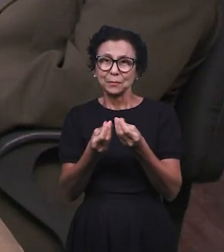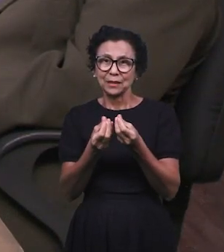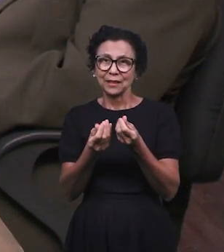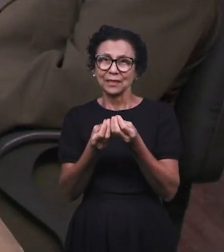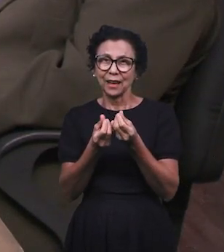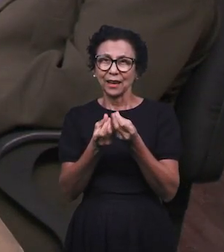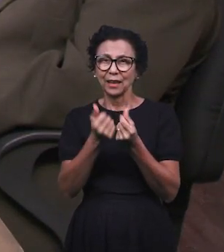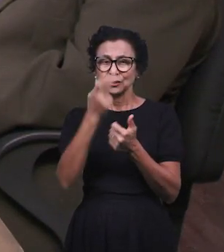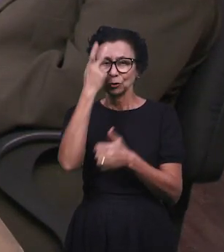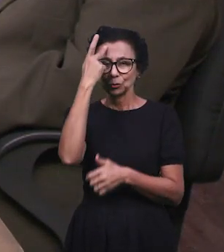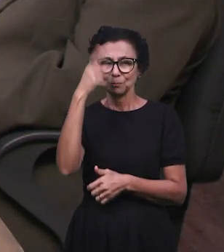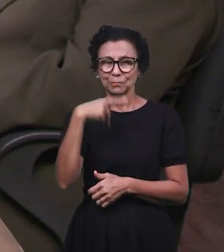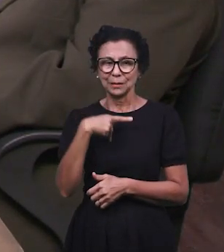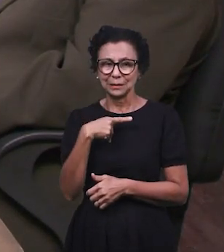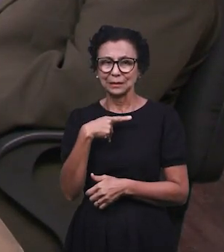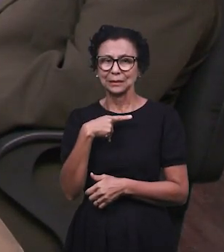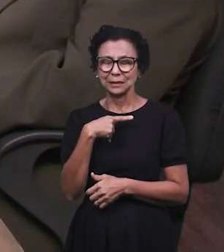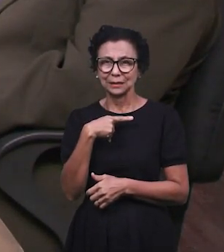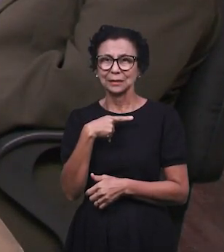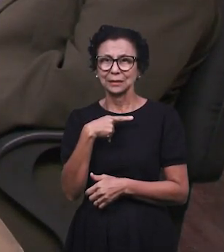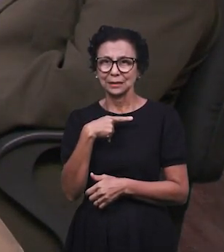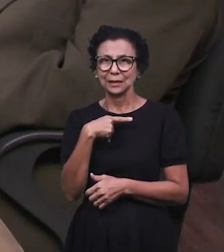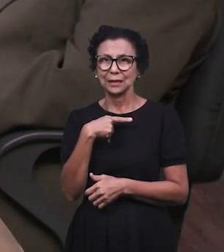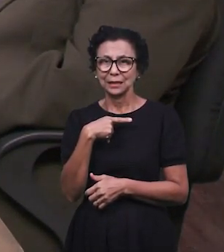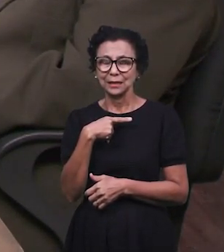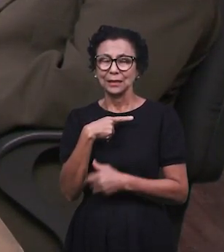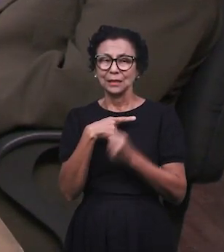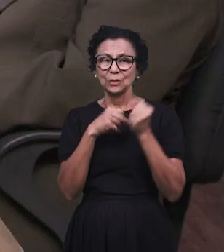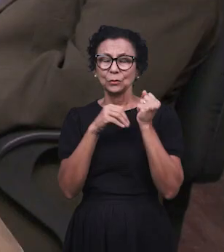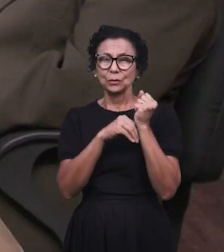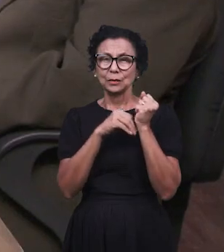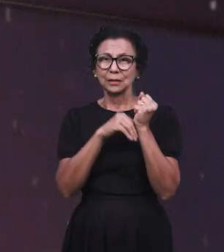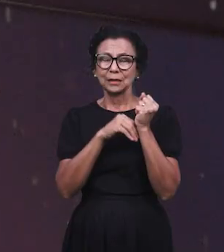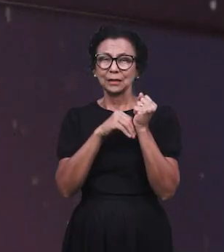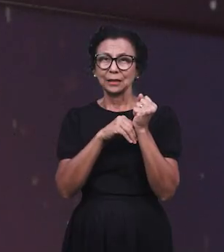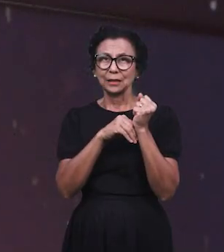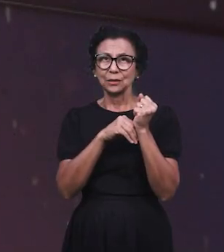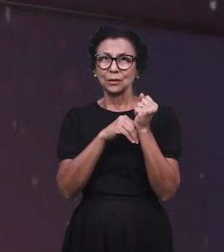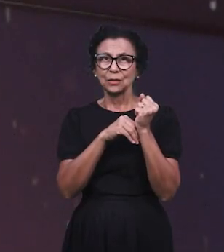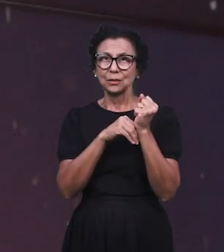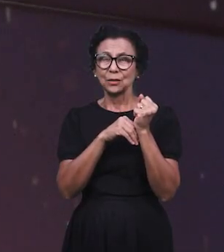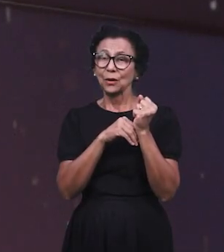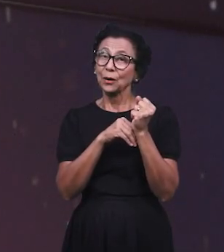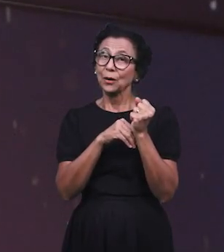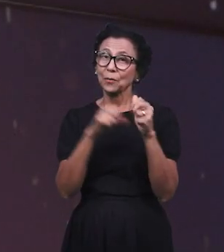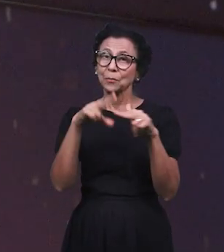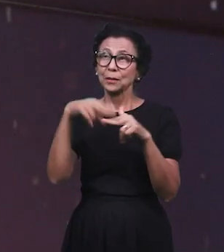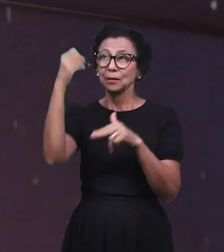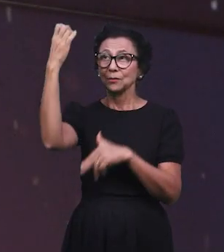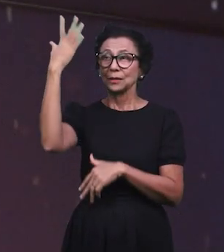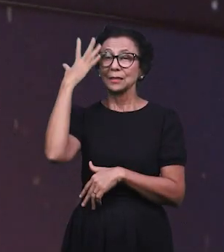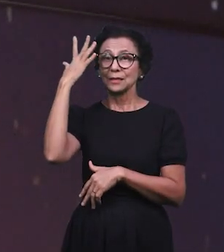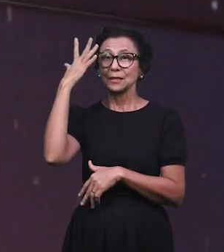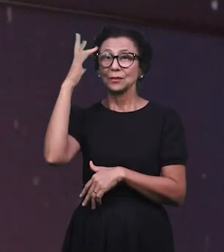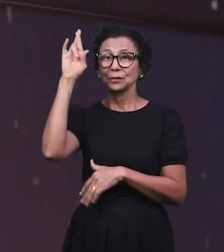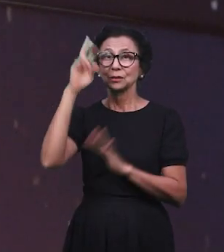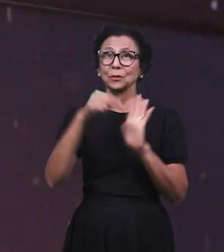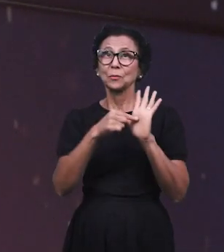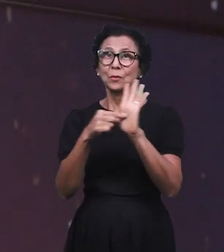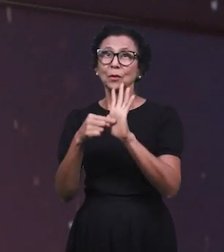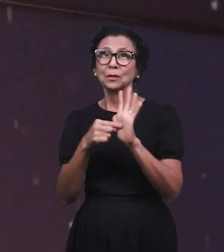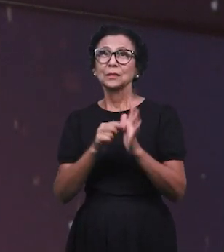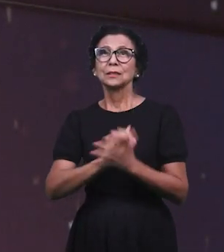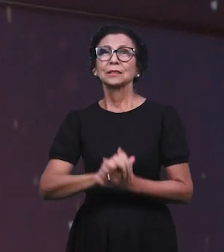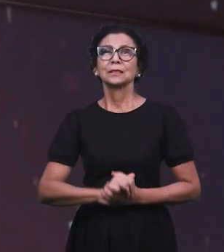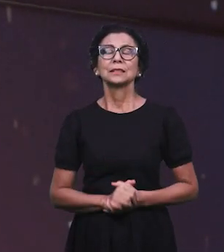das 4 medidas. Eu Sim. preciso alcançar o que está na 5ª Glória a medida, Deus. aquilo que está oculto e escondido. E eu só vou alcançar isso pela revelação. Revelação.